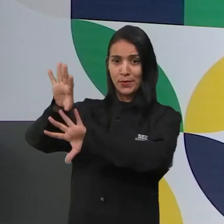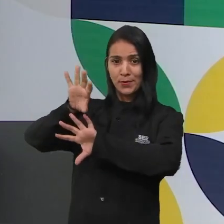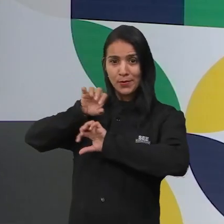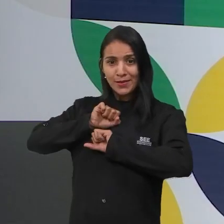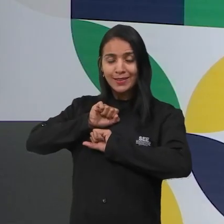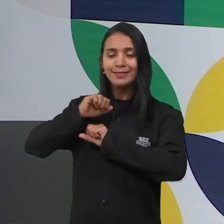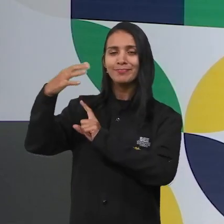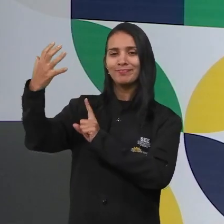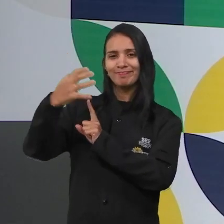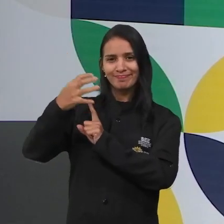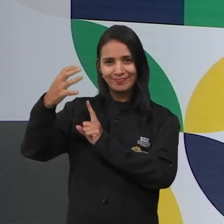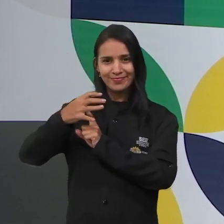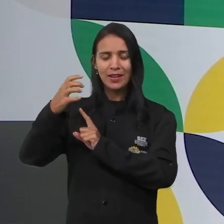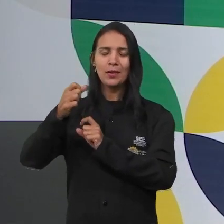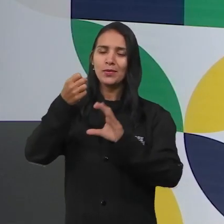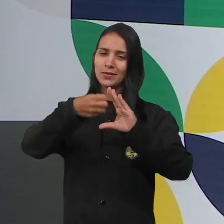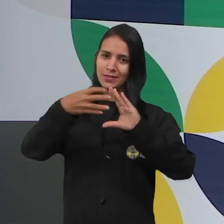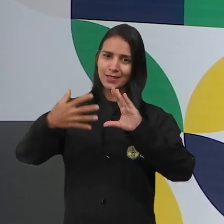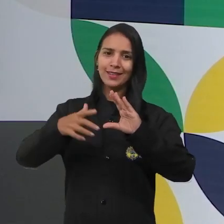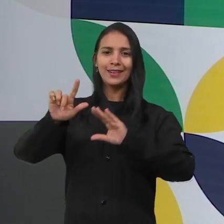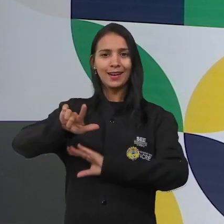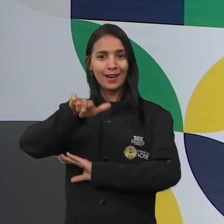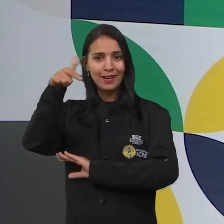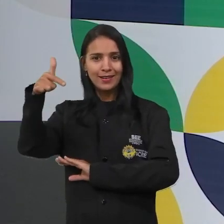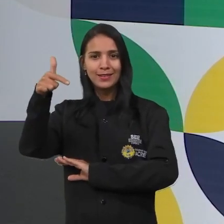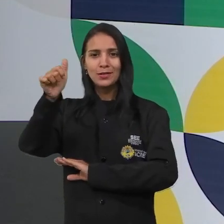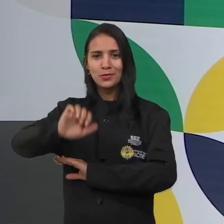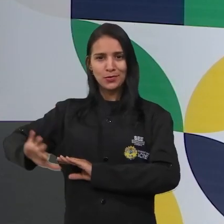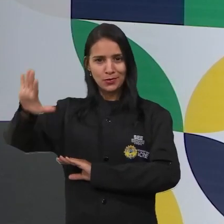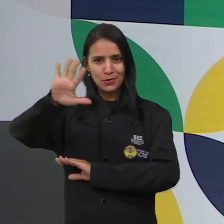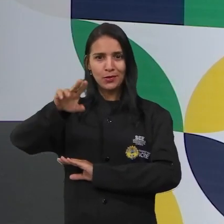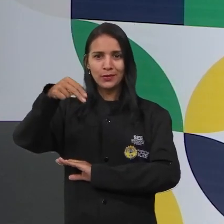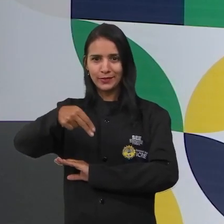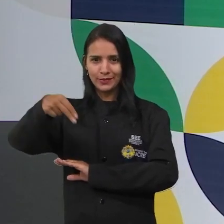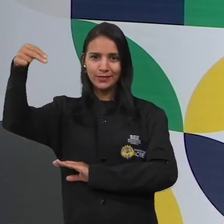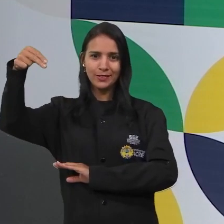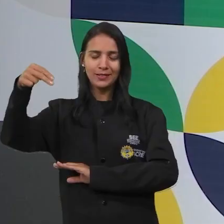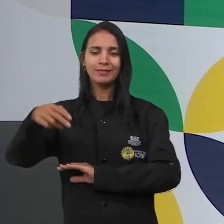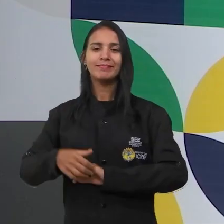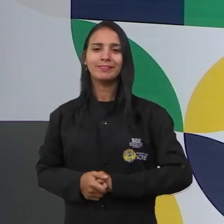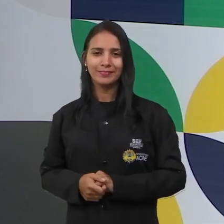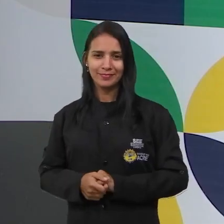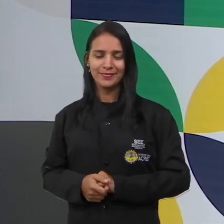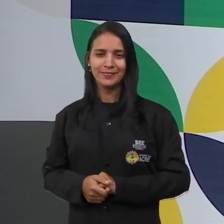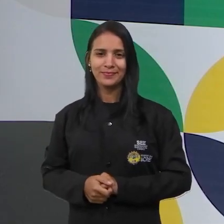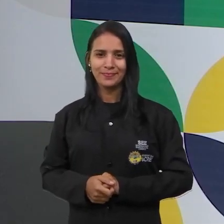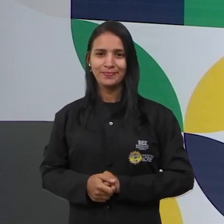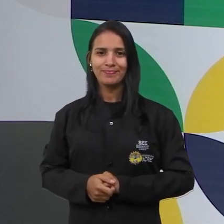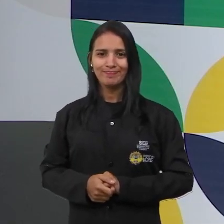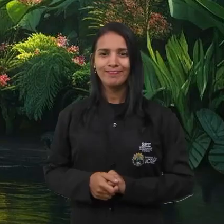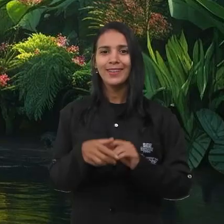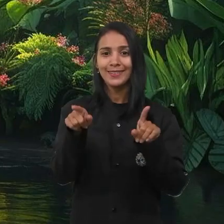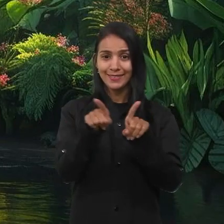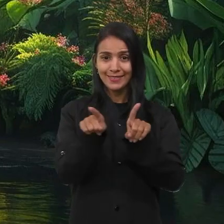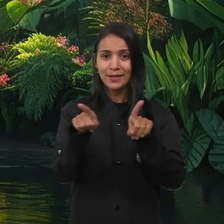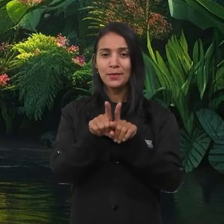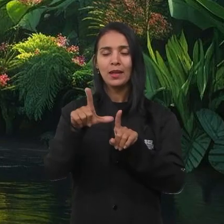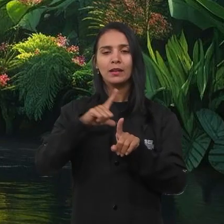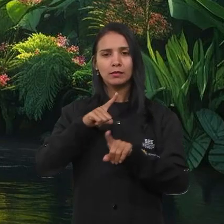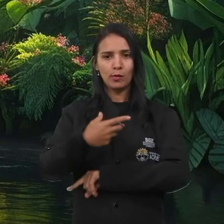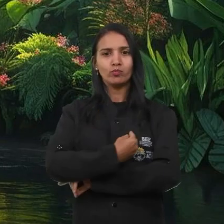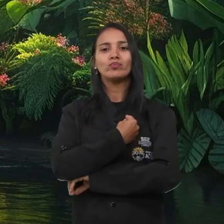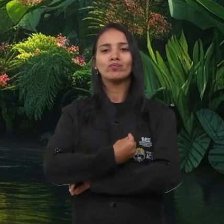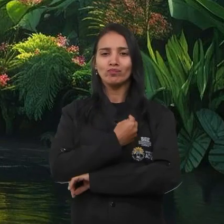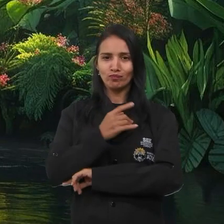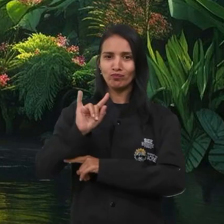das características existentes nessa região do Brasil. Também houve, né, a presença de bolivianos